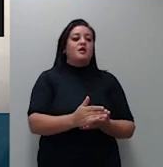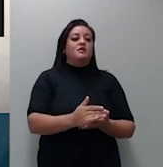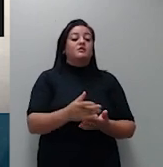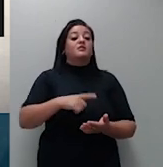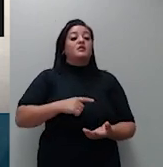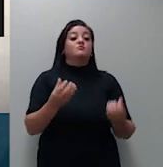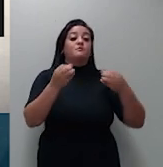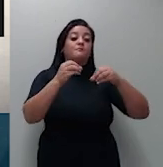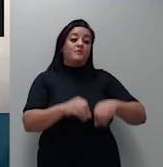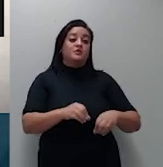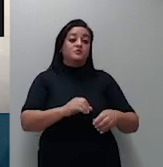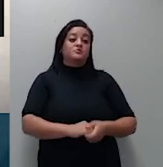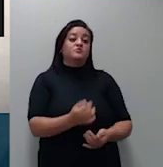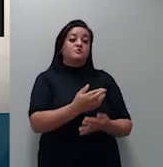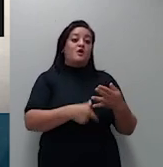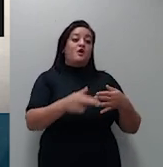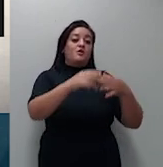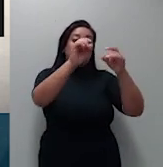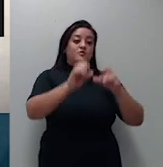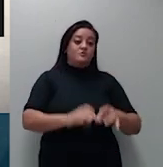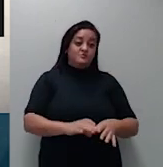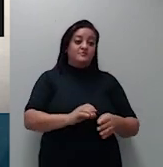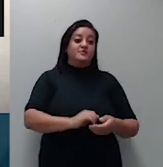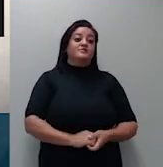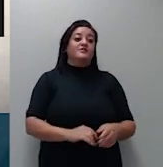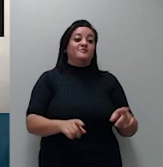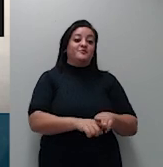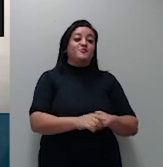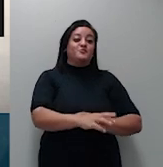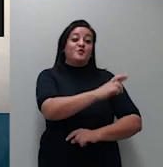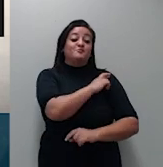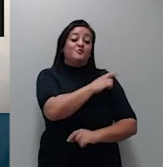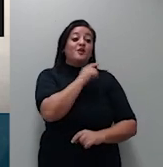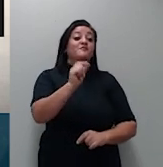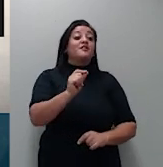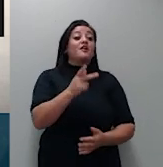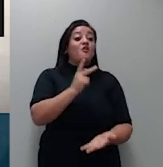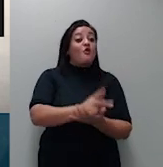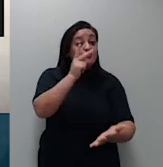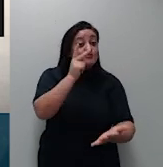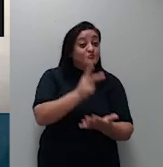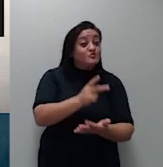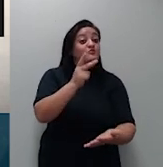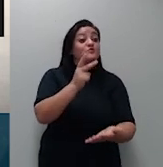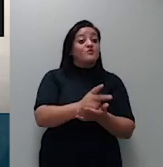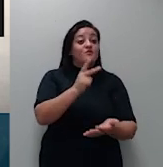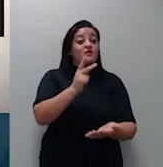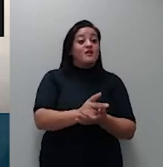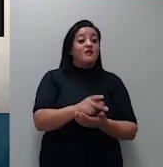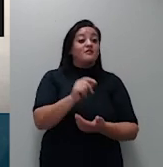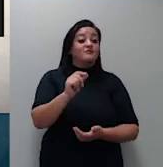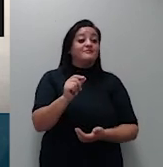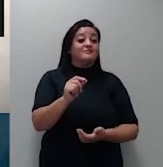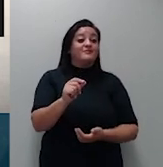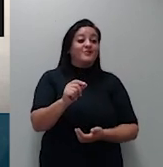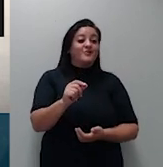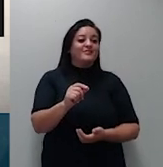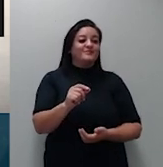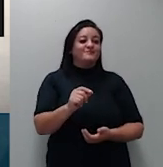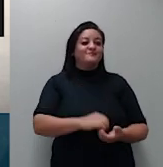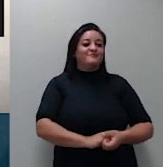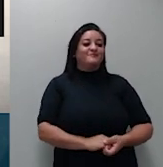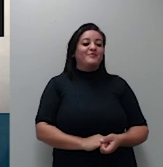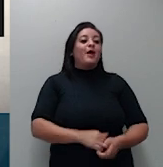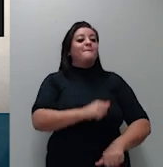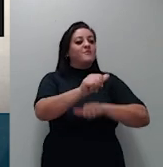o recurso especial dos autores que ainda se insistiam na na ativação